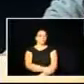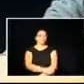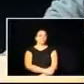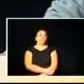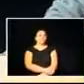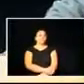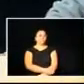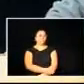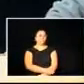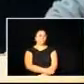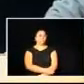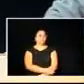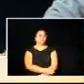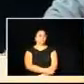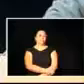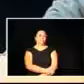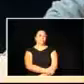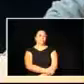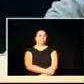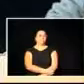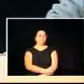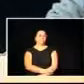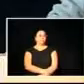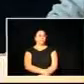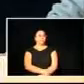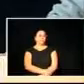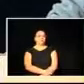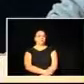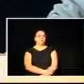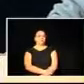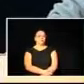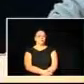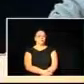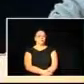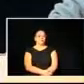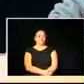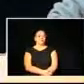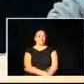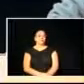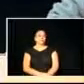pudesse contemplar os servidores da universidade com esses 6%.